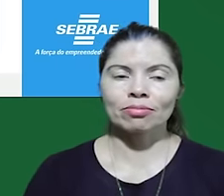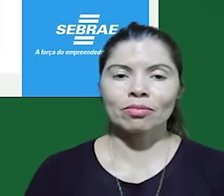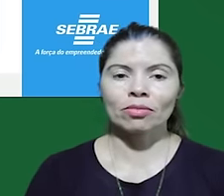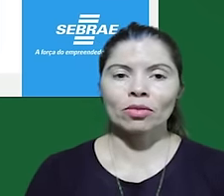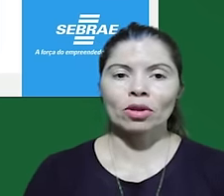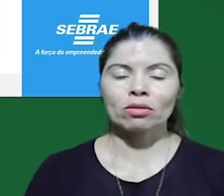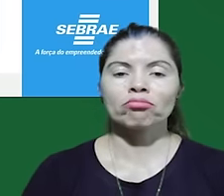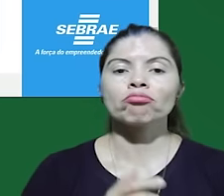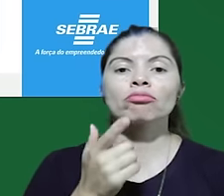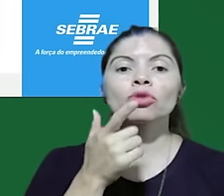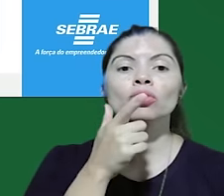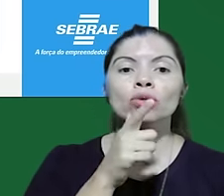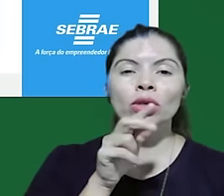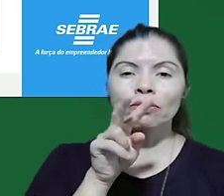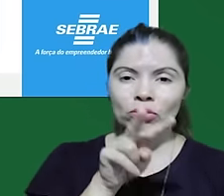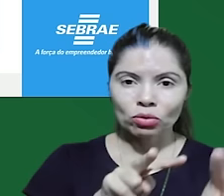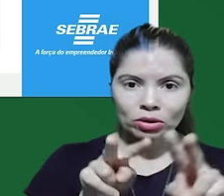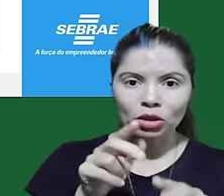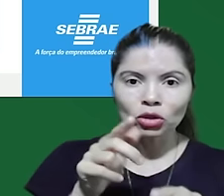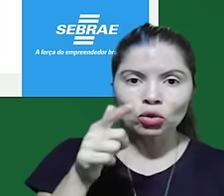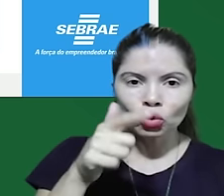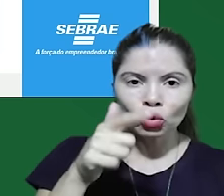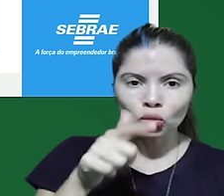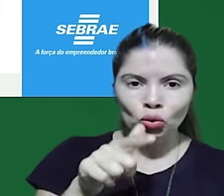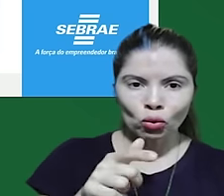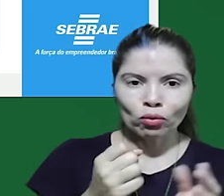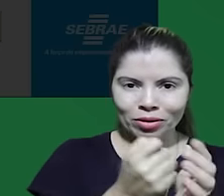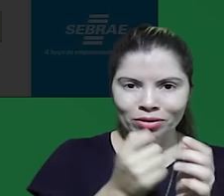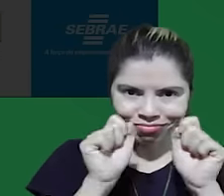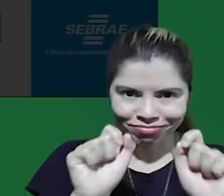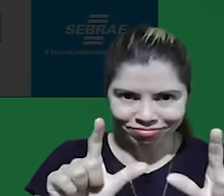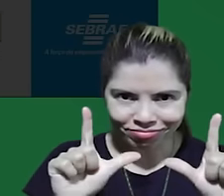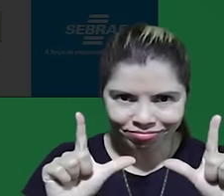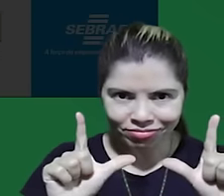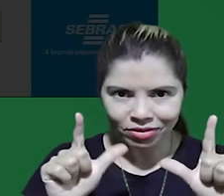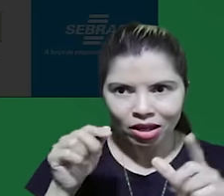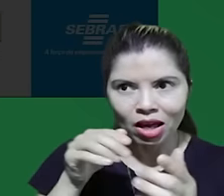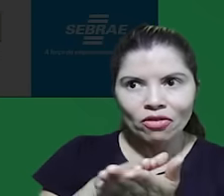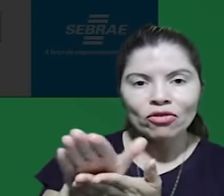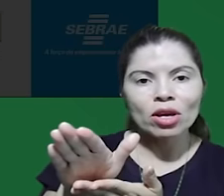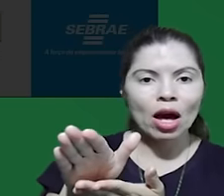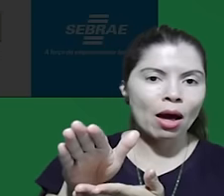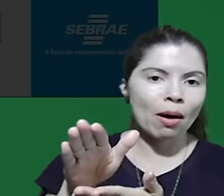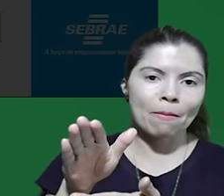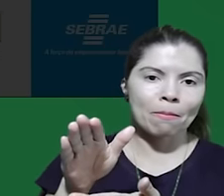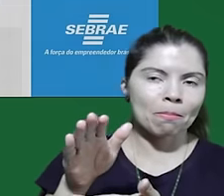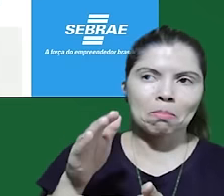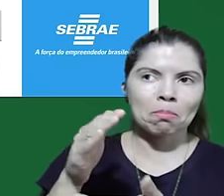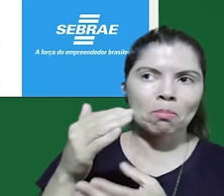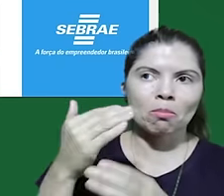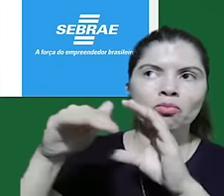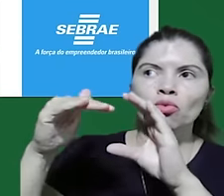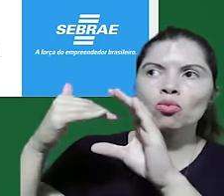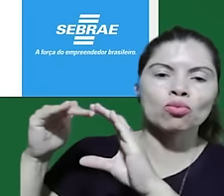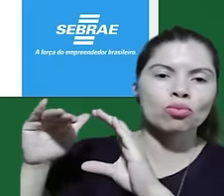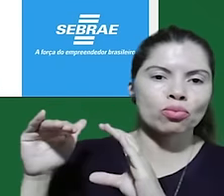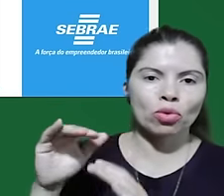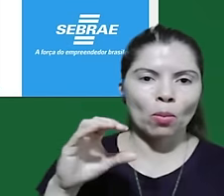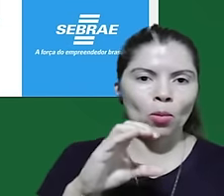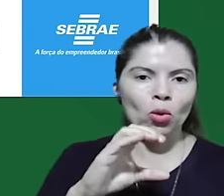gente consegue visualizar novamente o documento consigo enviar pro cliente Se eu precisar eu